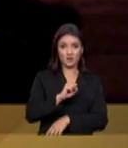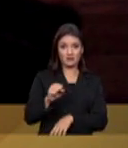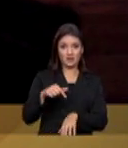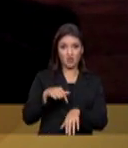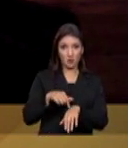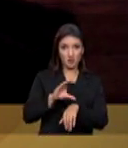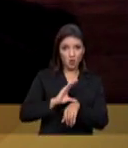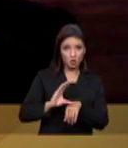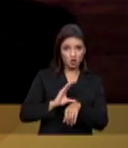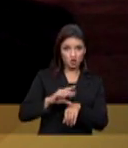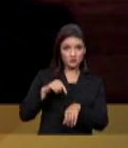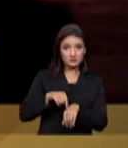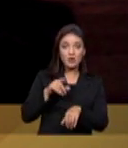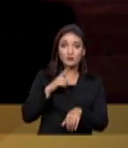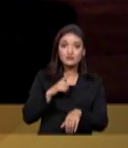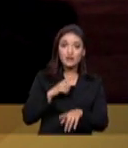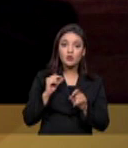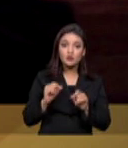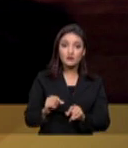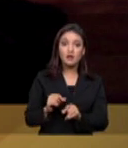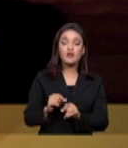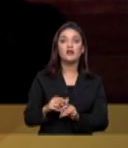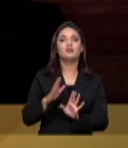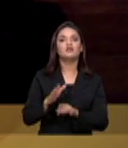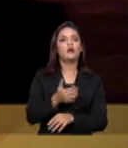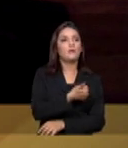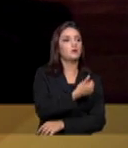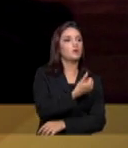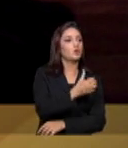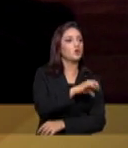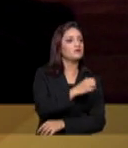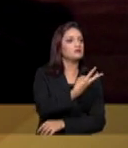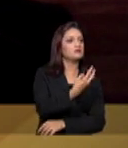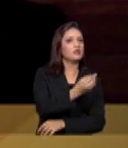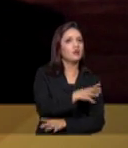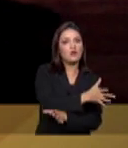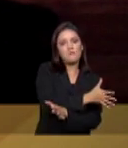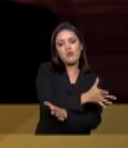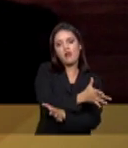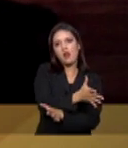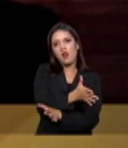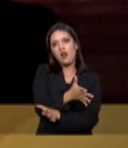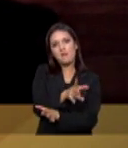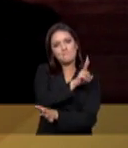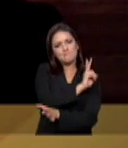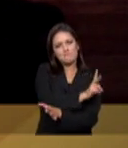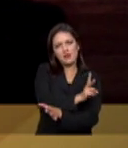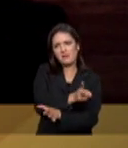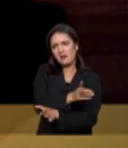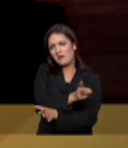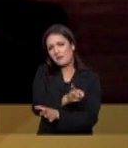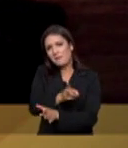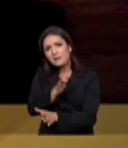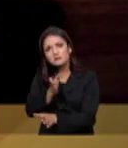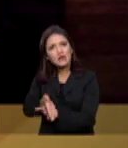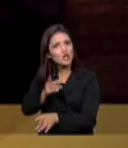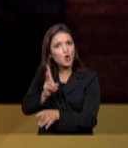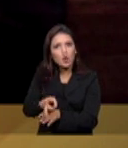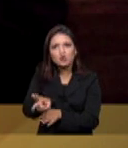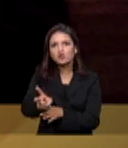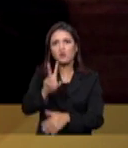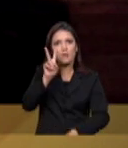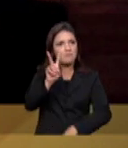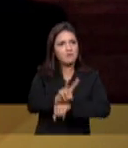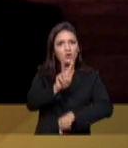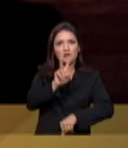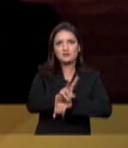o reconhecimento de um conjuntinho uma sequência da proteção assegurada